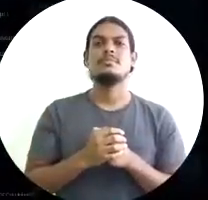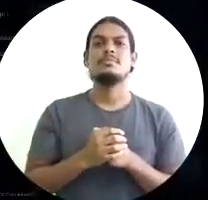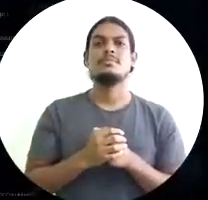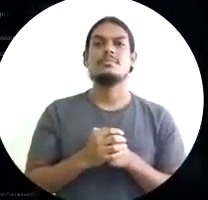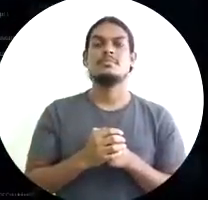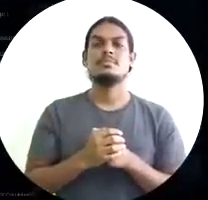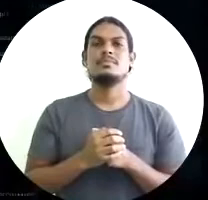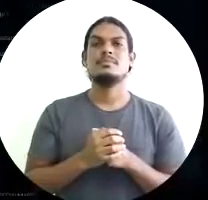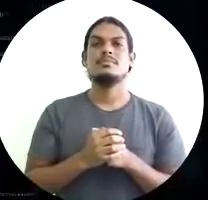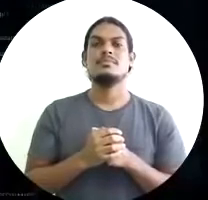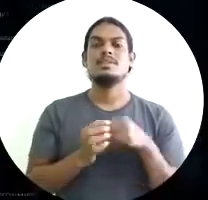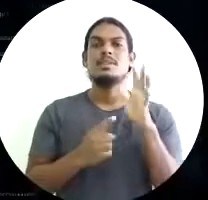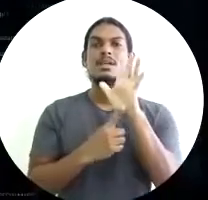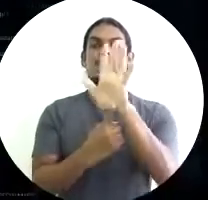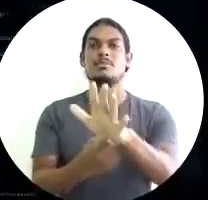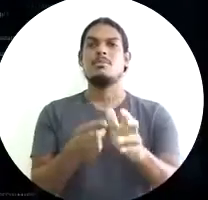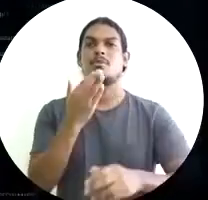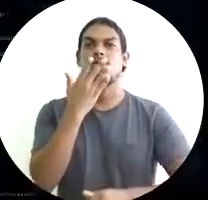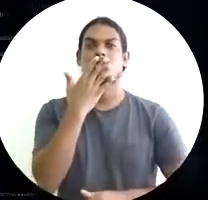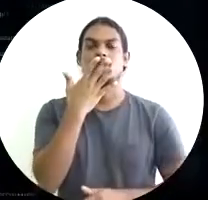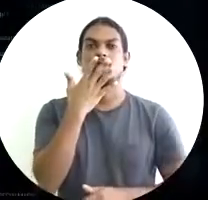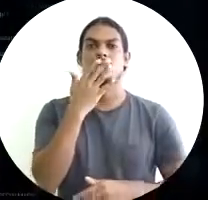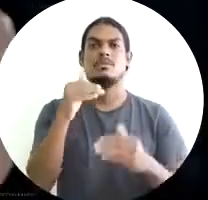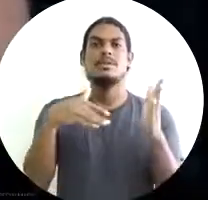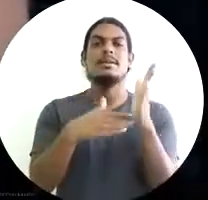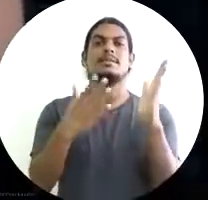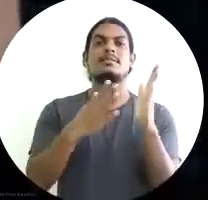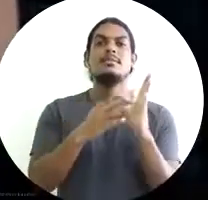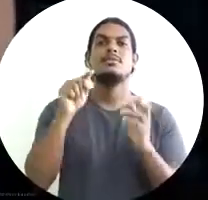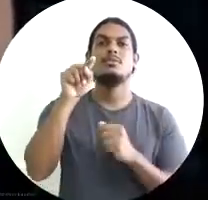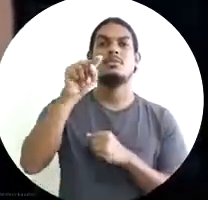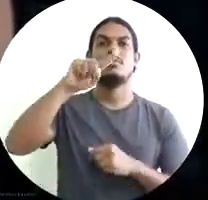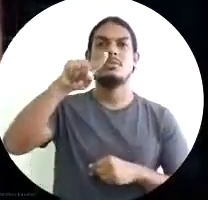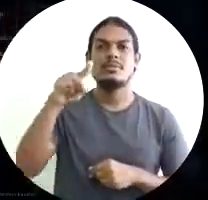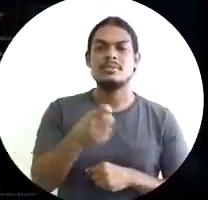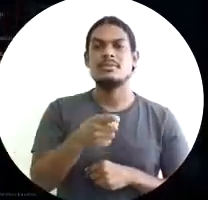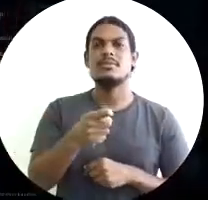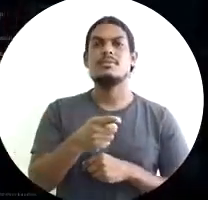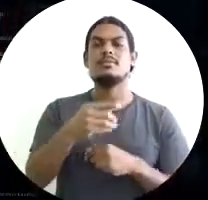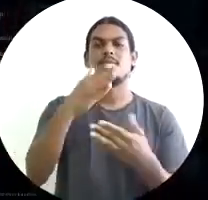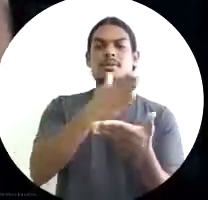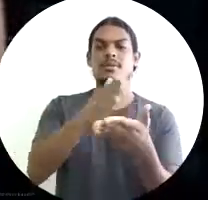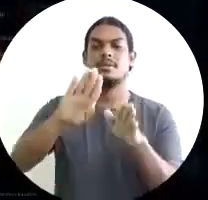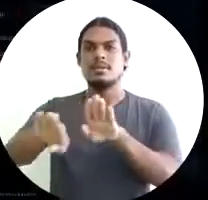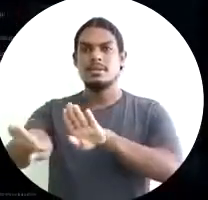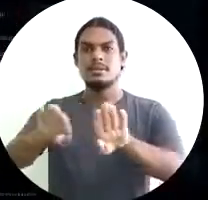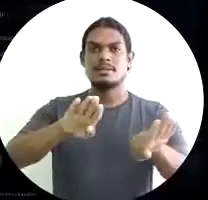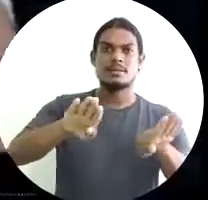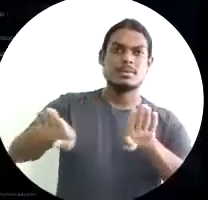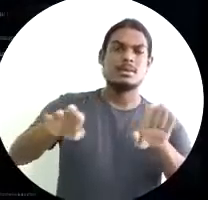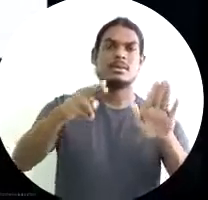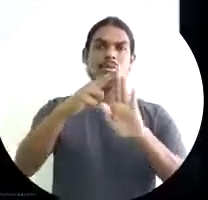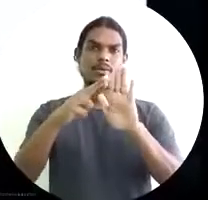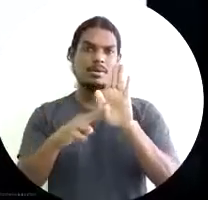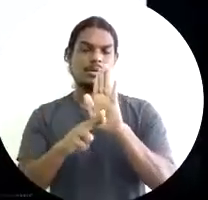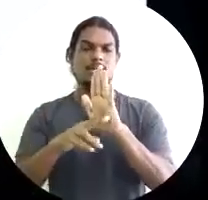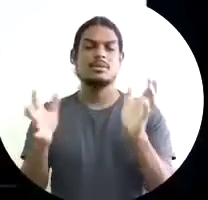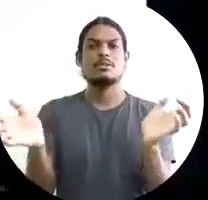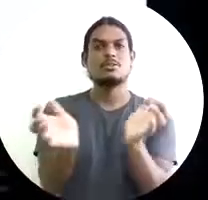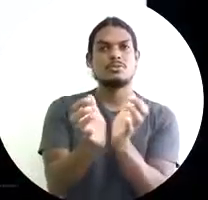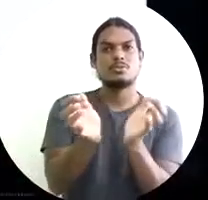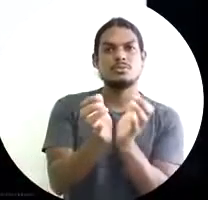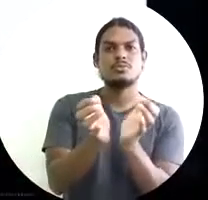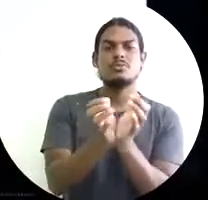cor. Ele termina com ponto e vírgula para separar uma regra de outra, e esse conjunto está